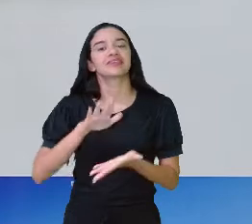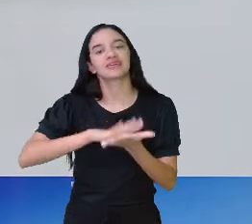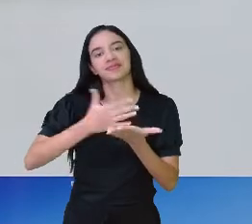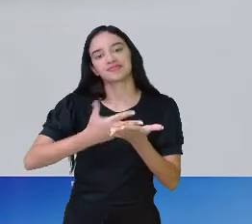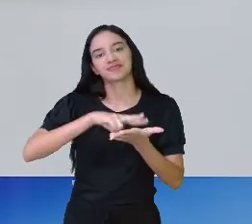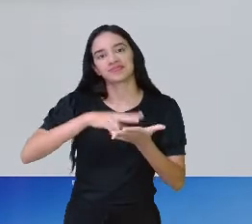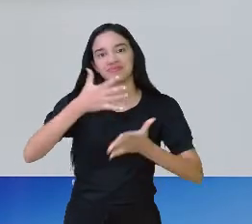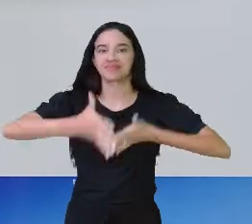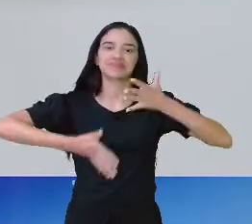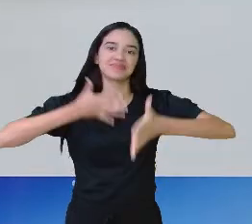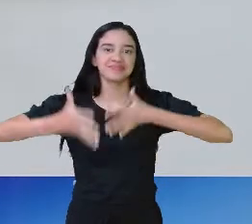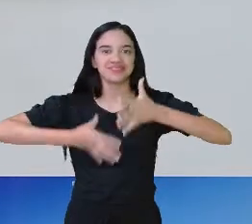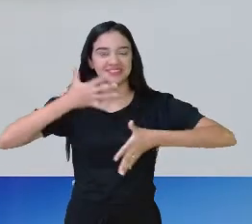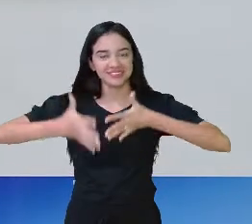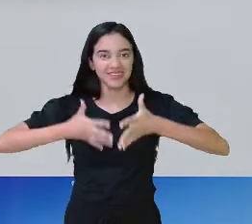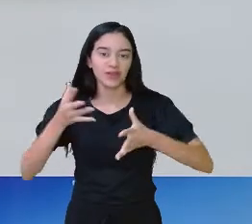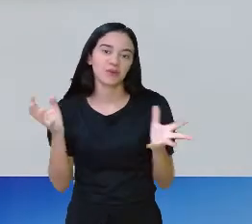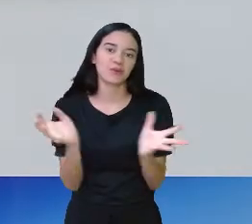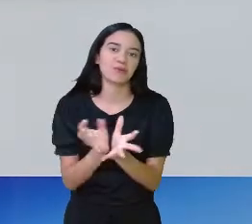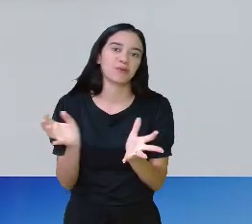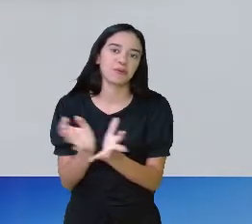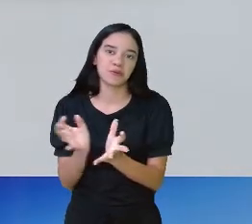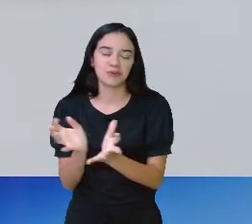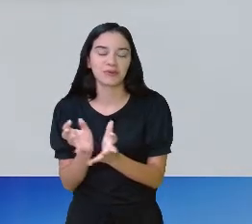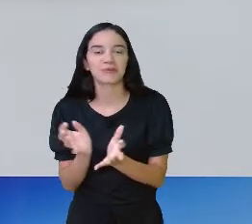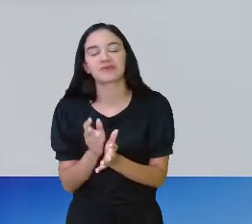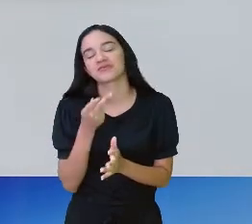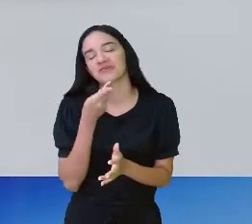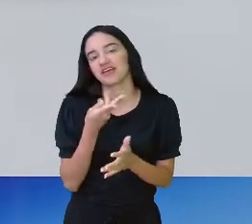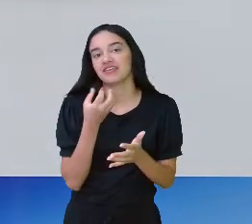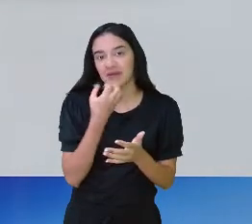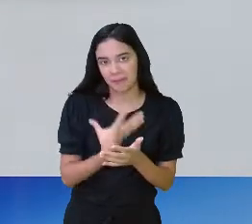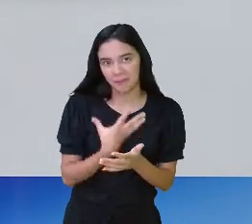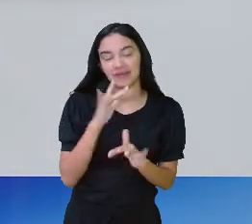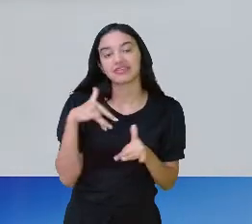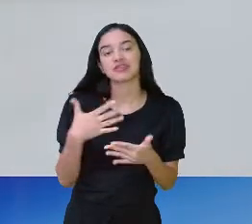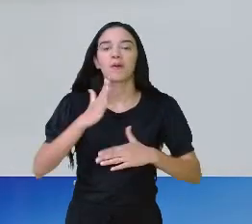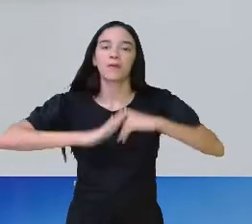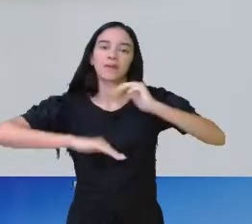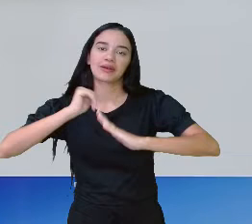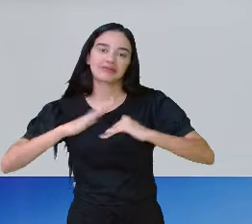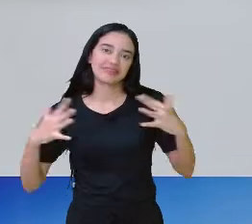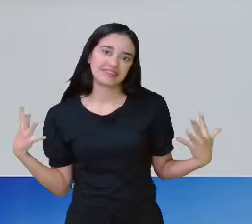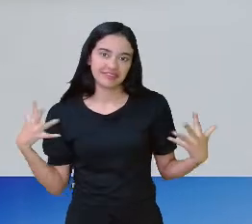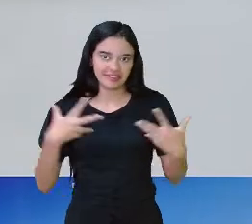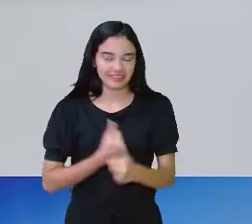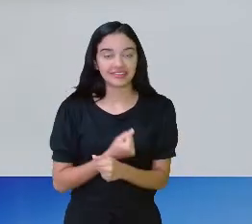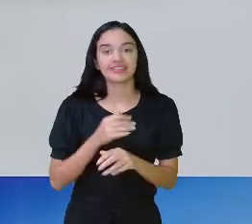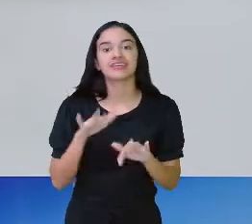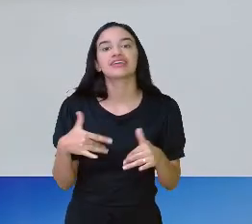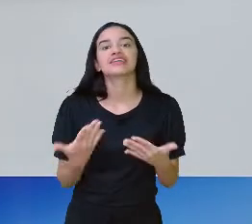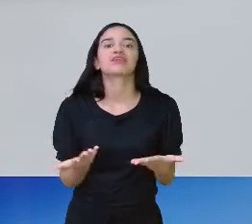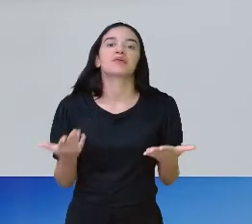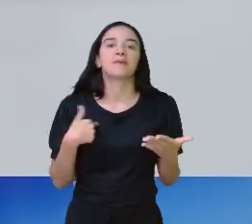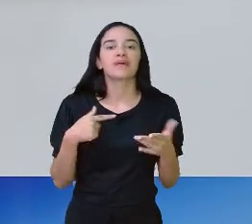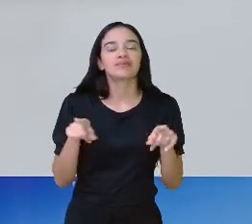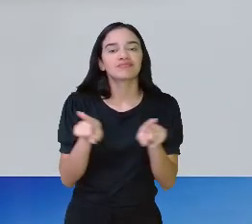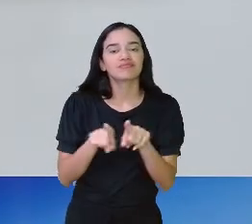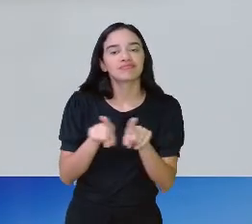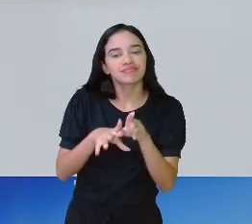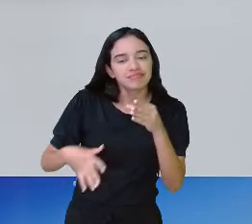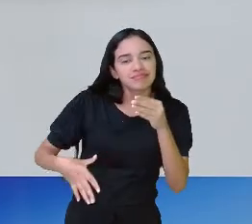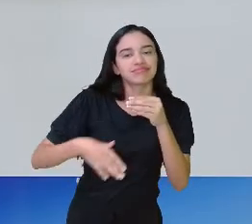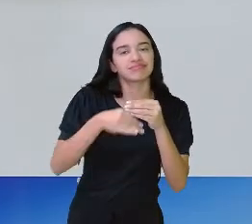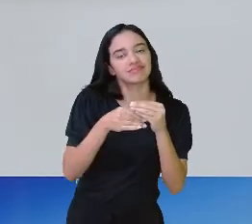Libras. Esse pessoal que eu não canso de elogiar, né? Porque são profissionais incríveis e colaboram